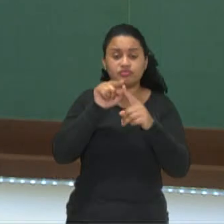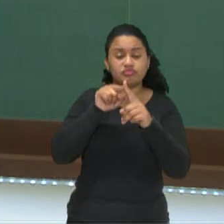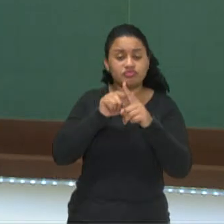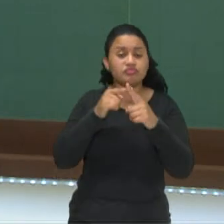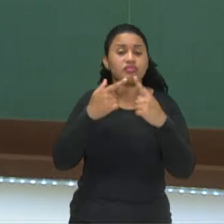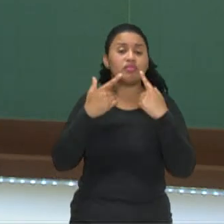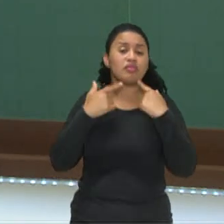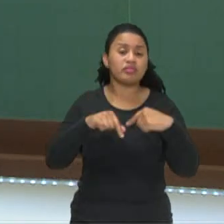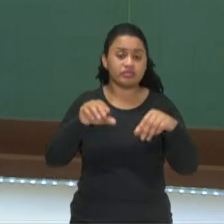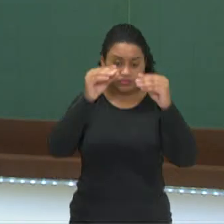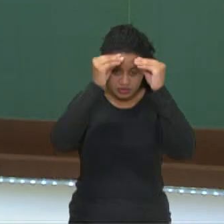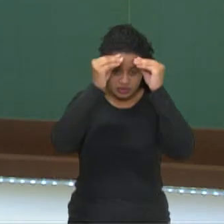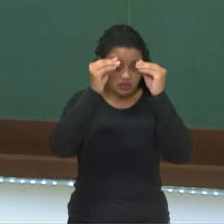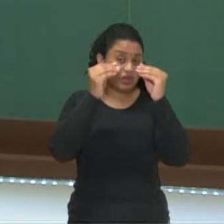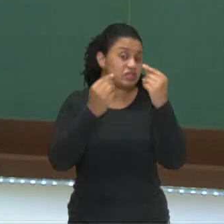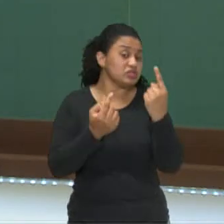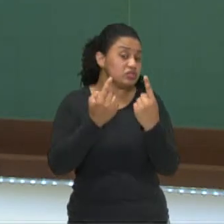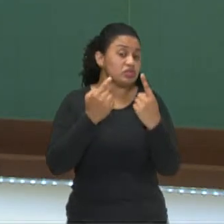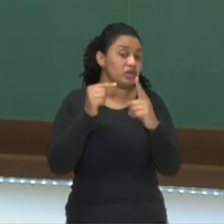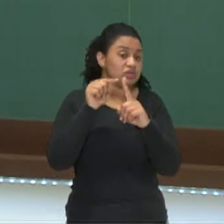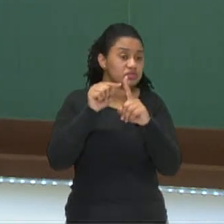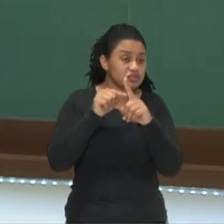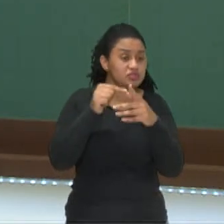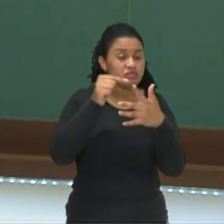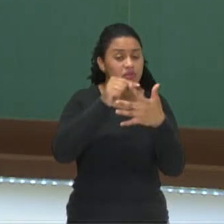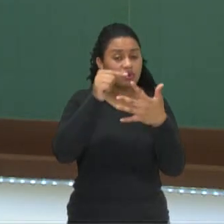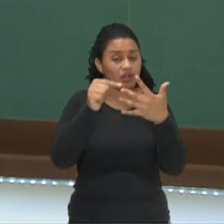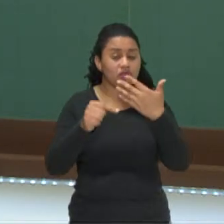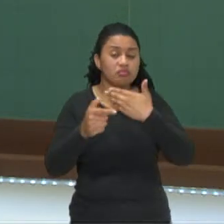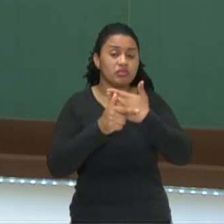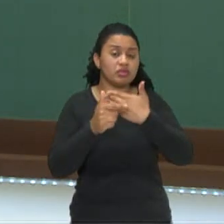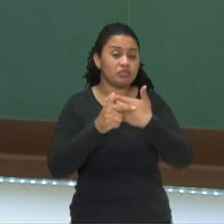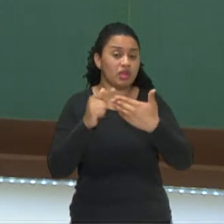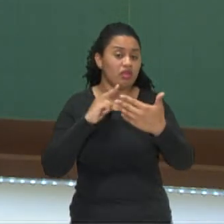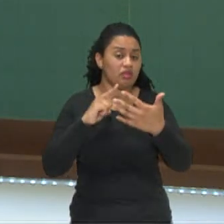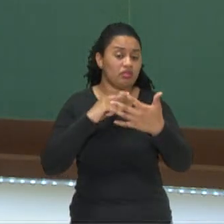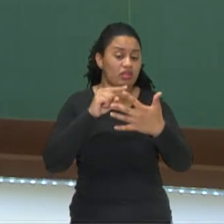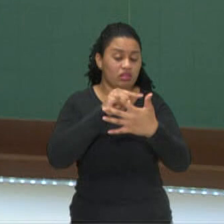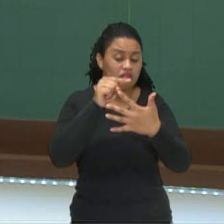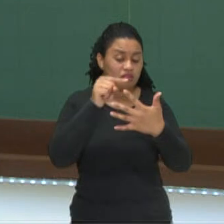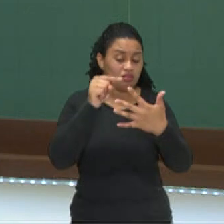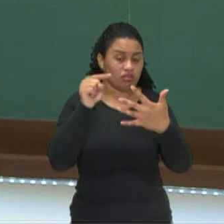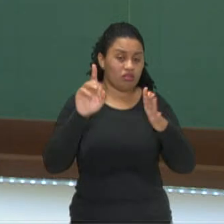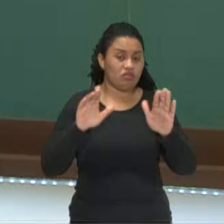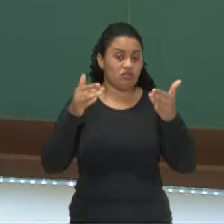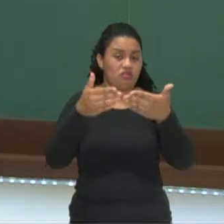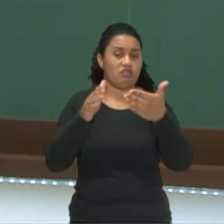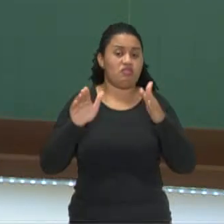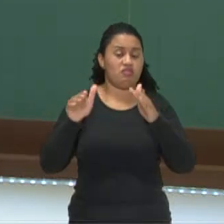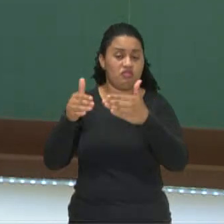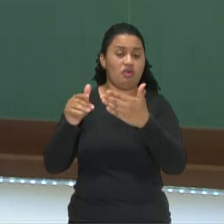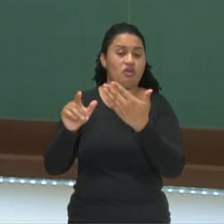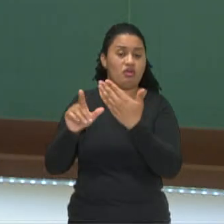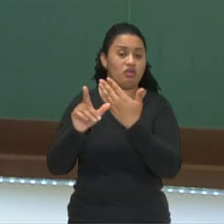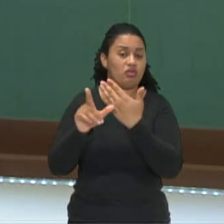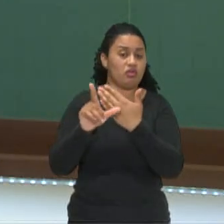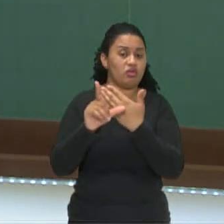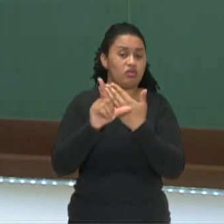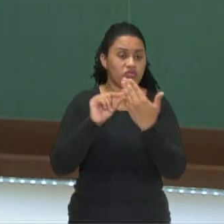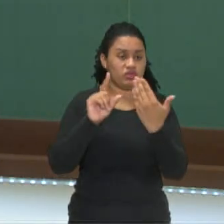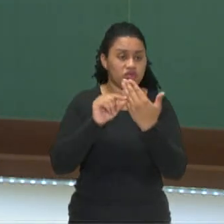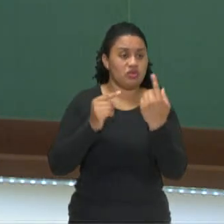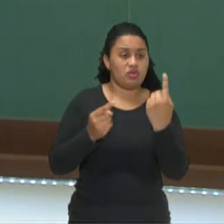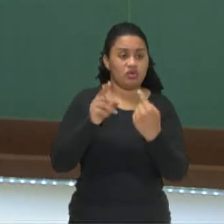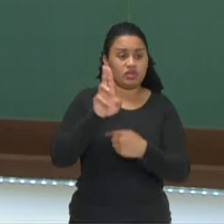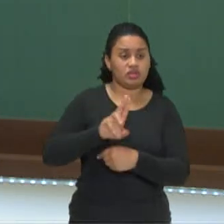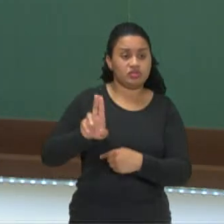função emotiva. Qual dessas funções aqui, né, que tem o foco no próprio autor, qual delas que ele